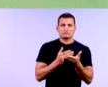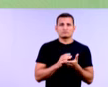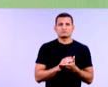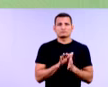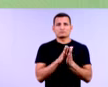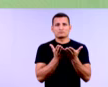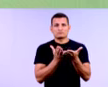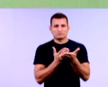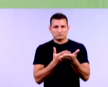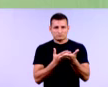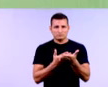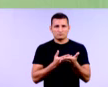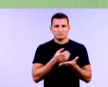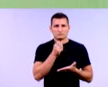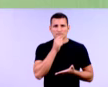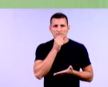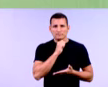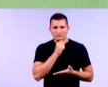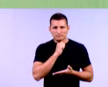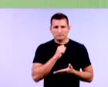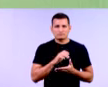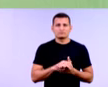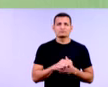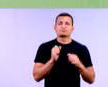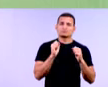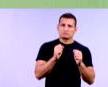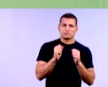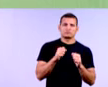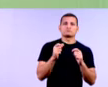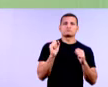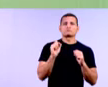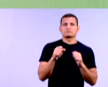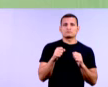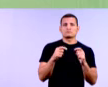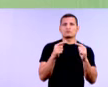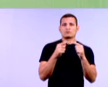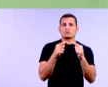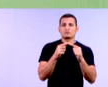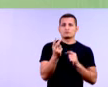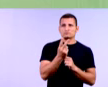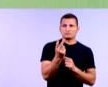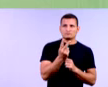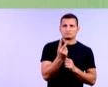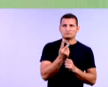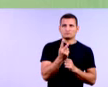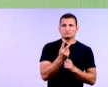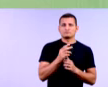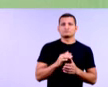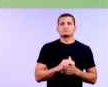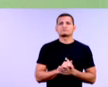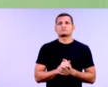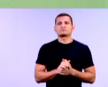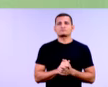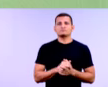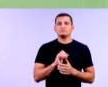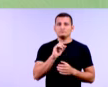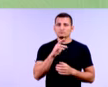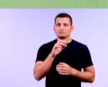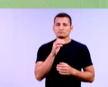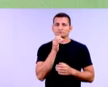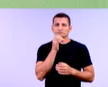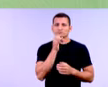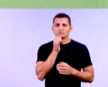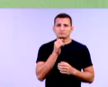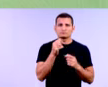Tayane? Pode sim, Tá. porque está concordando com os dois. Isso. Ou se concordasse só com revista, livro e